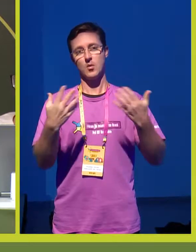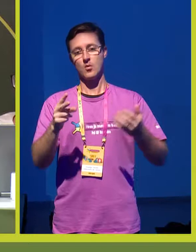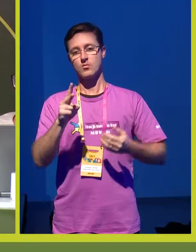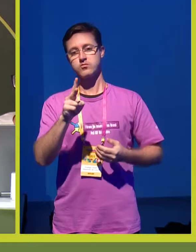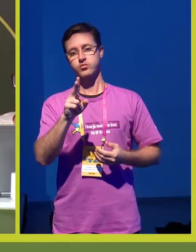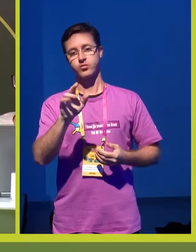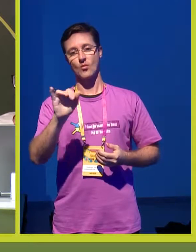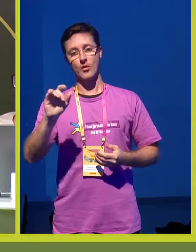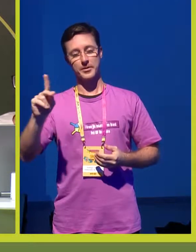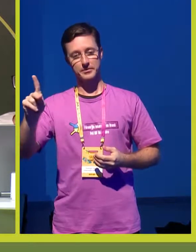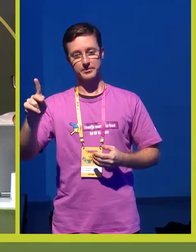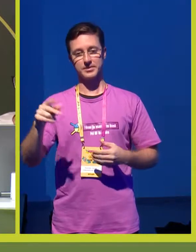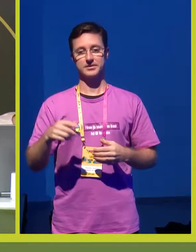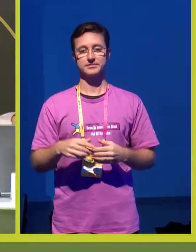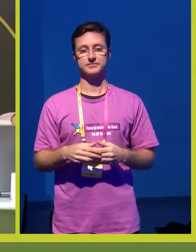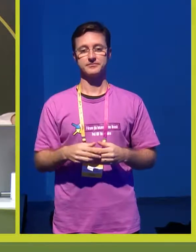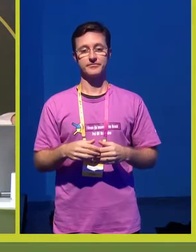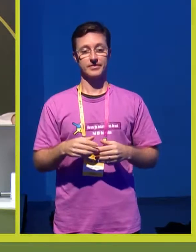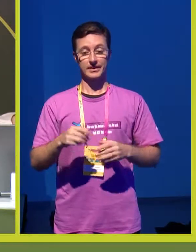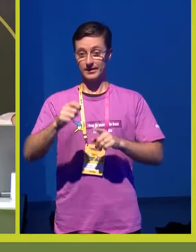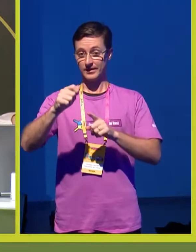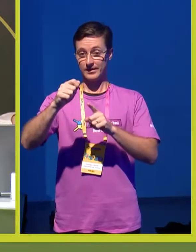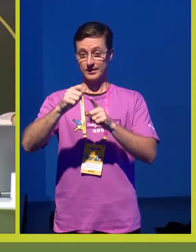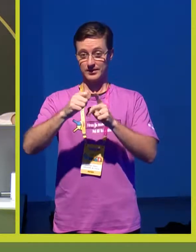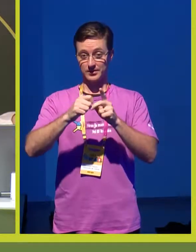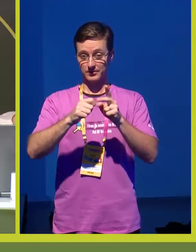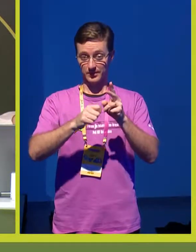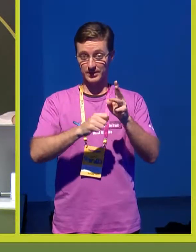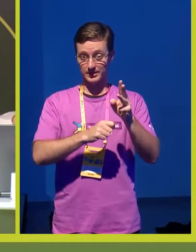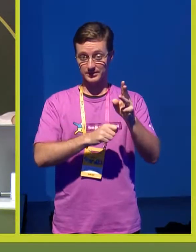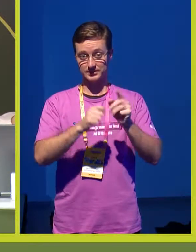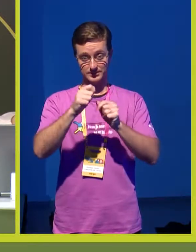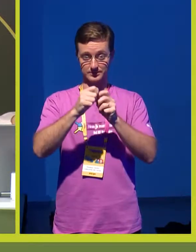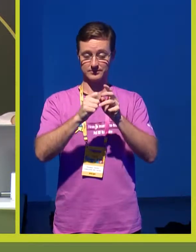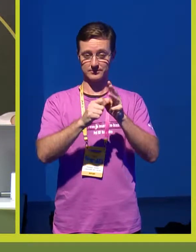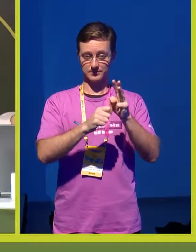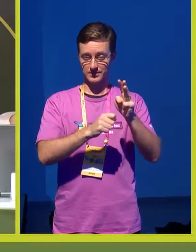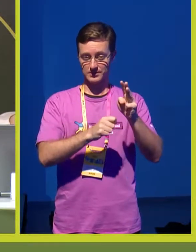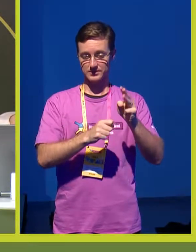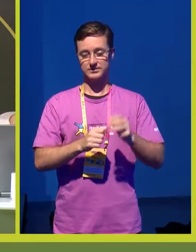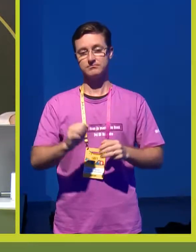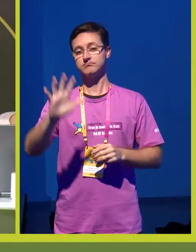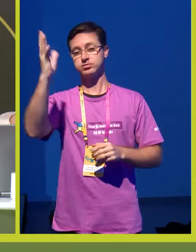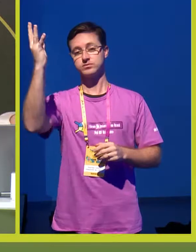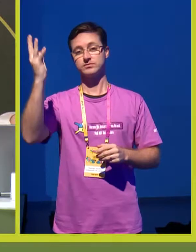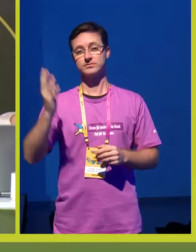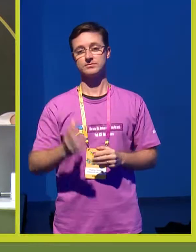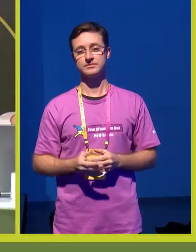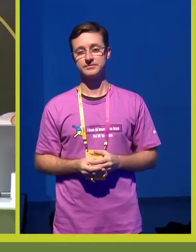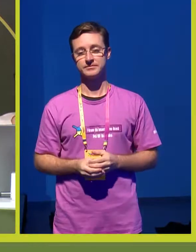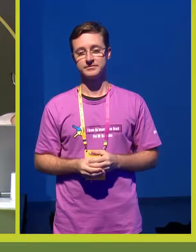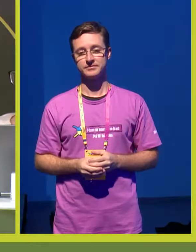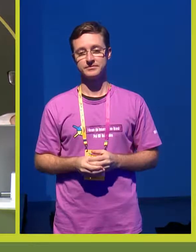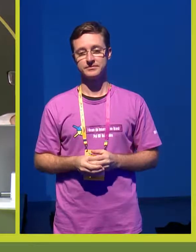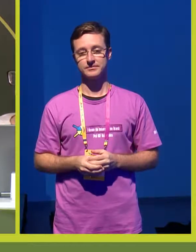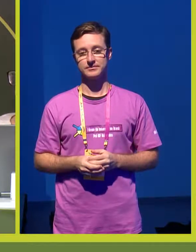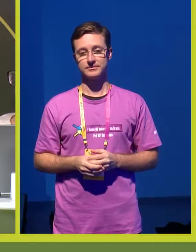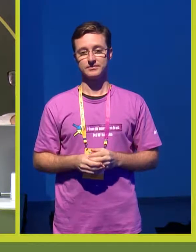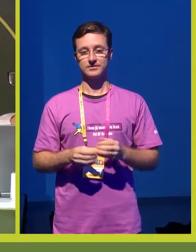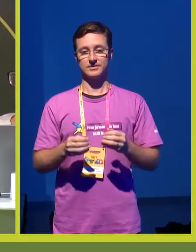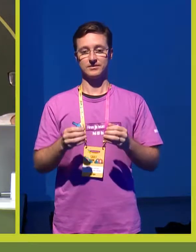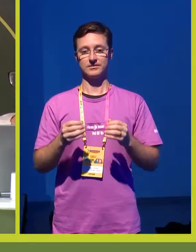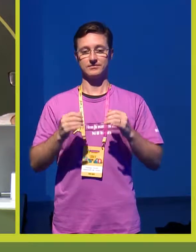e e-mails em servidores próprios, não em servidores que atendiam a ordens judiciais. A